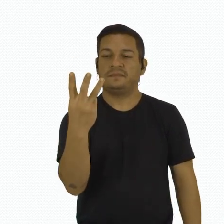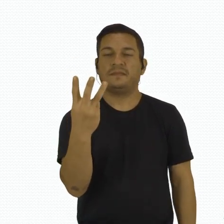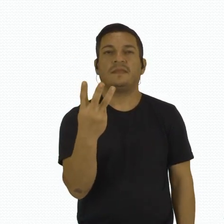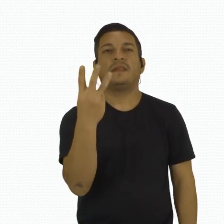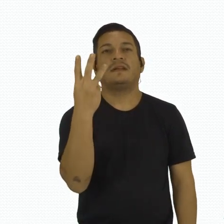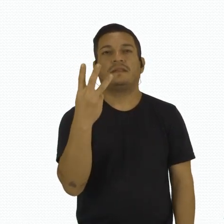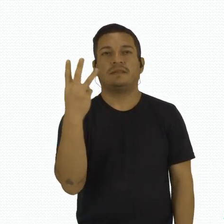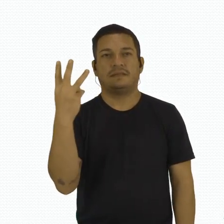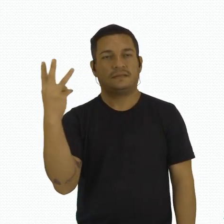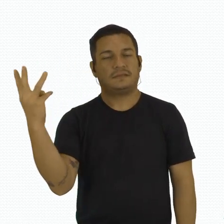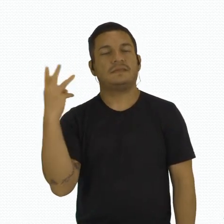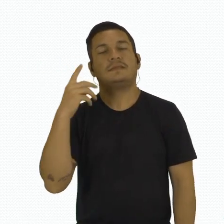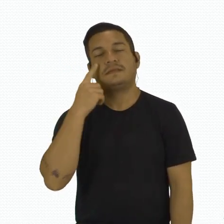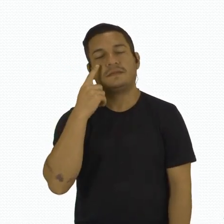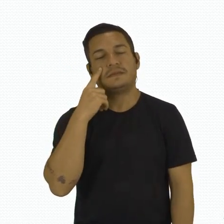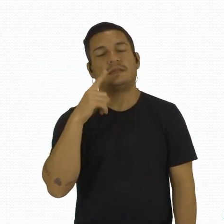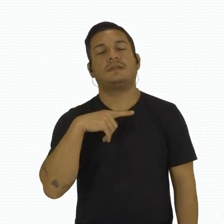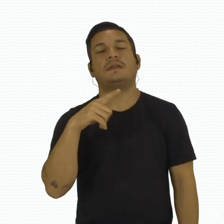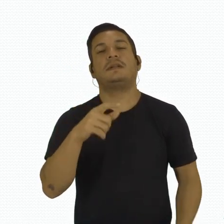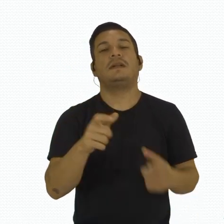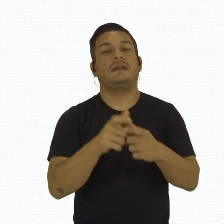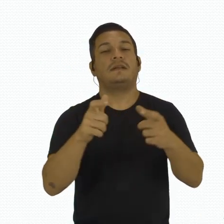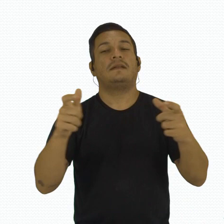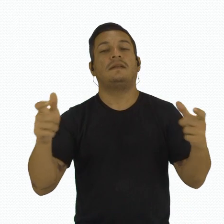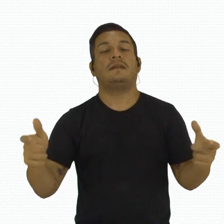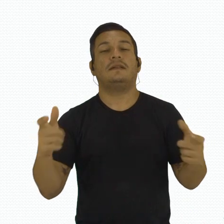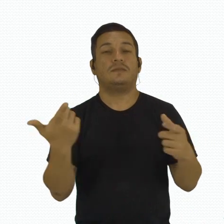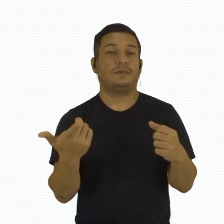Depois assim por diante. Então, nesse caso aí, você não